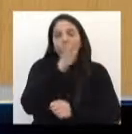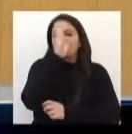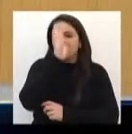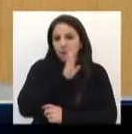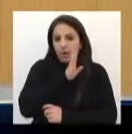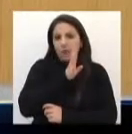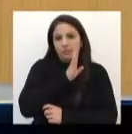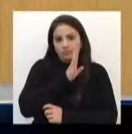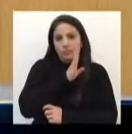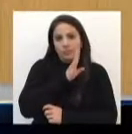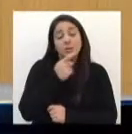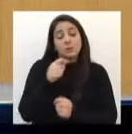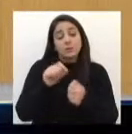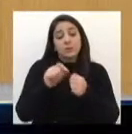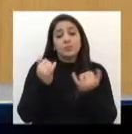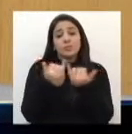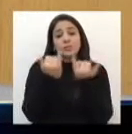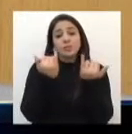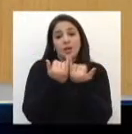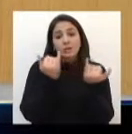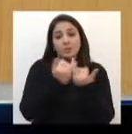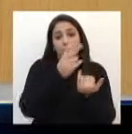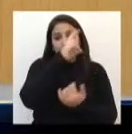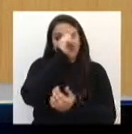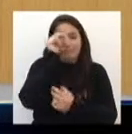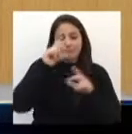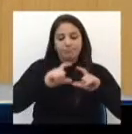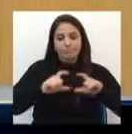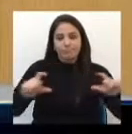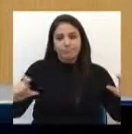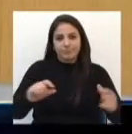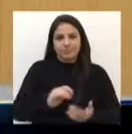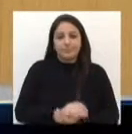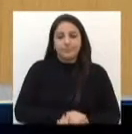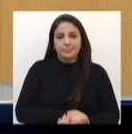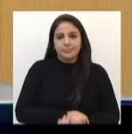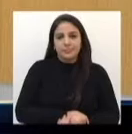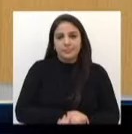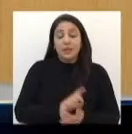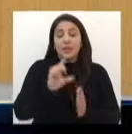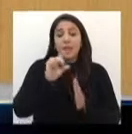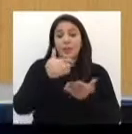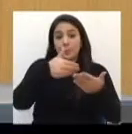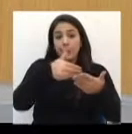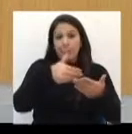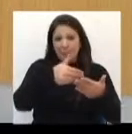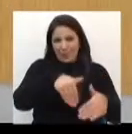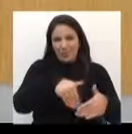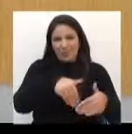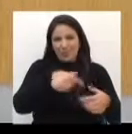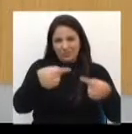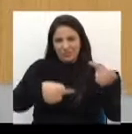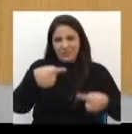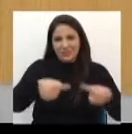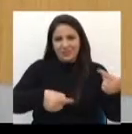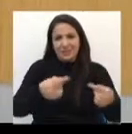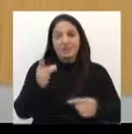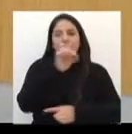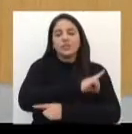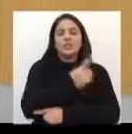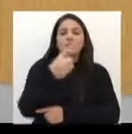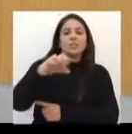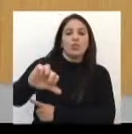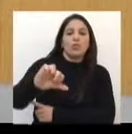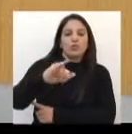e devem ser feitas no site da Prefeitura que está aparecendo no vídeo. A prova está marcada para o dia 19 de junho